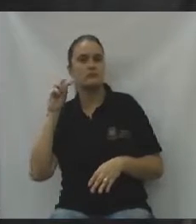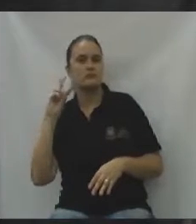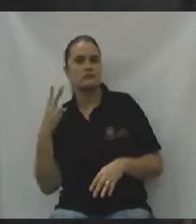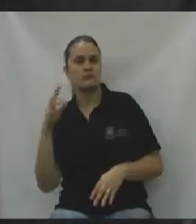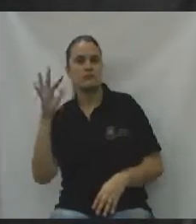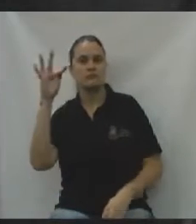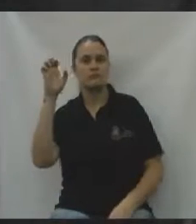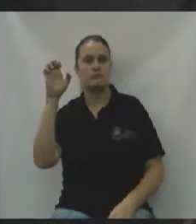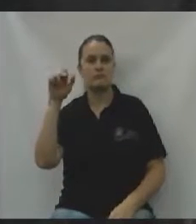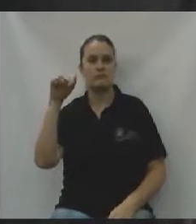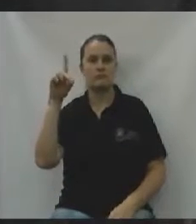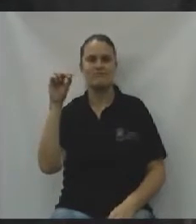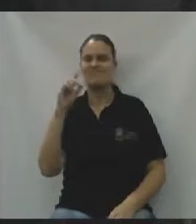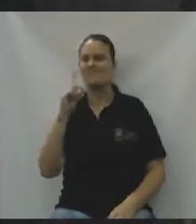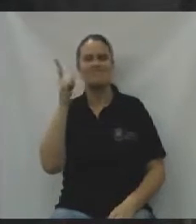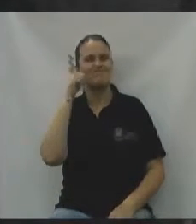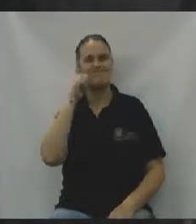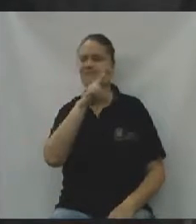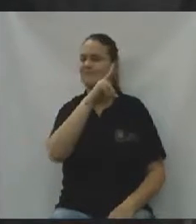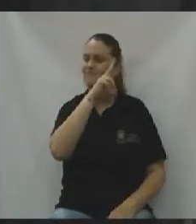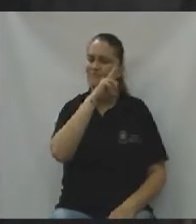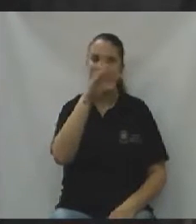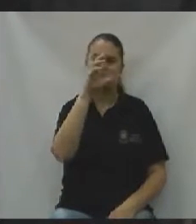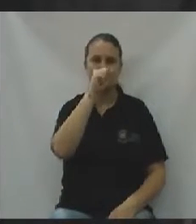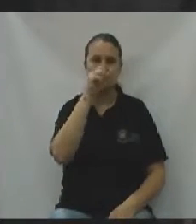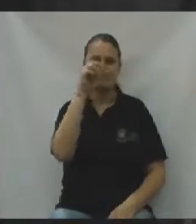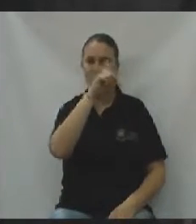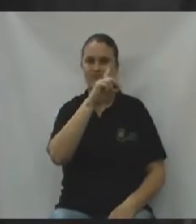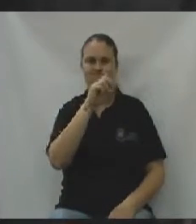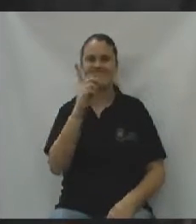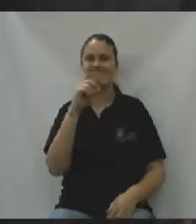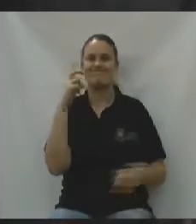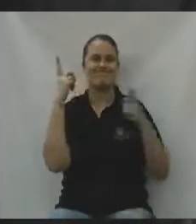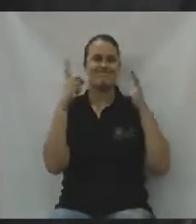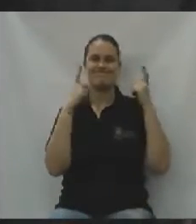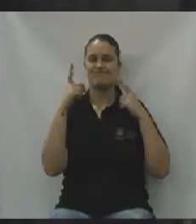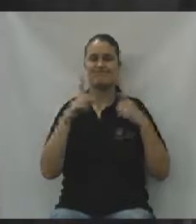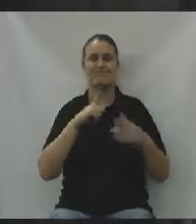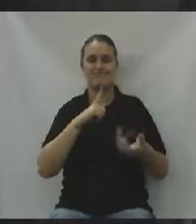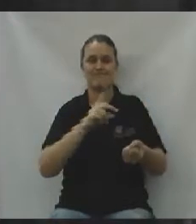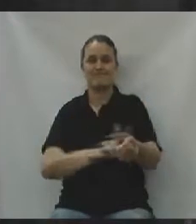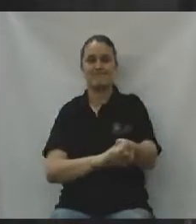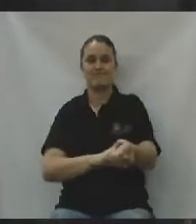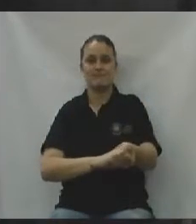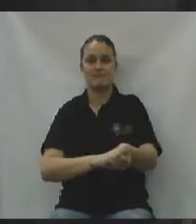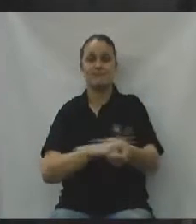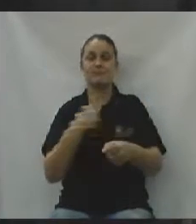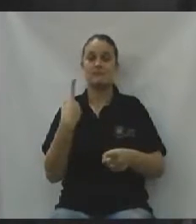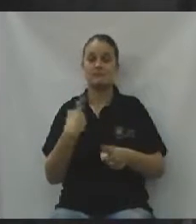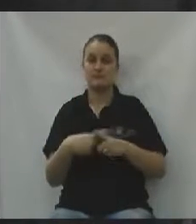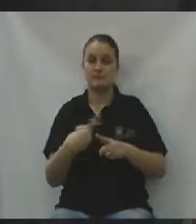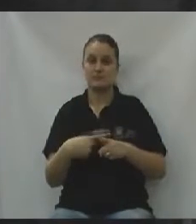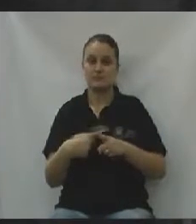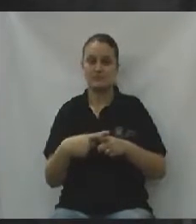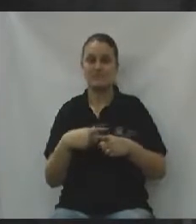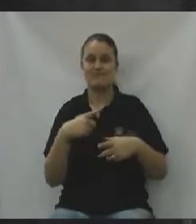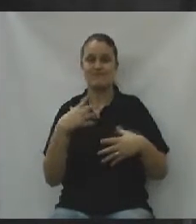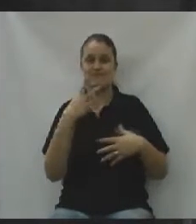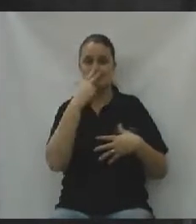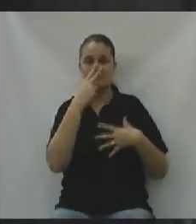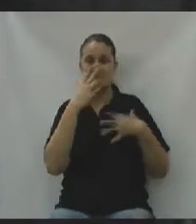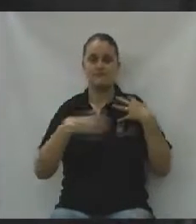não consegui dormir esse final de semana e não consegui ficar tranquilo, por estar em uma